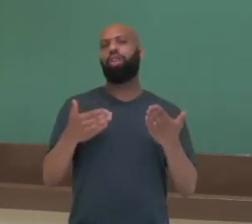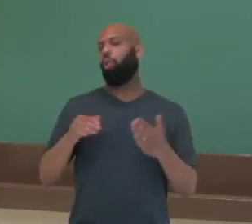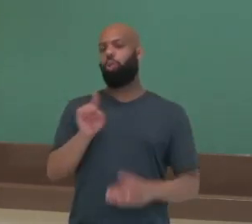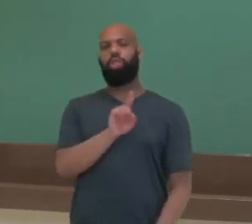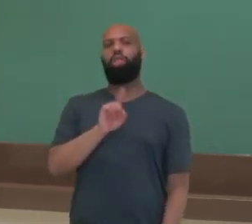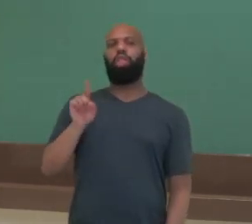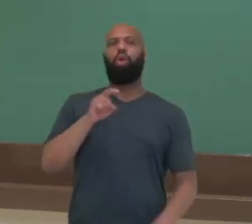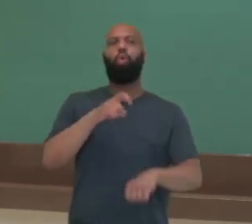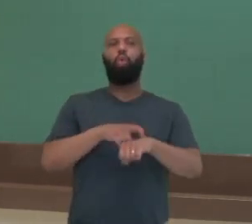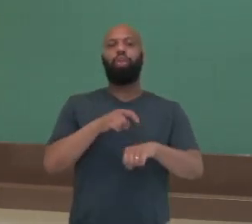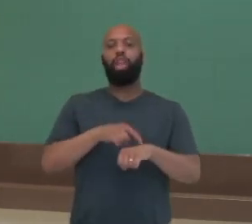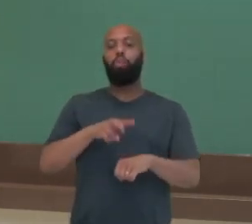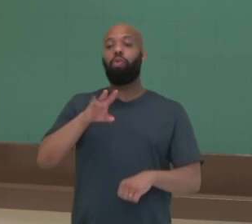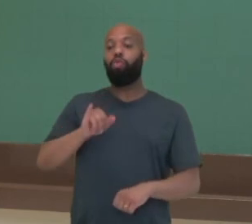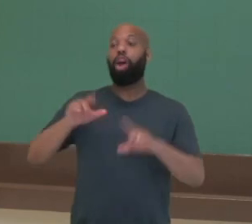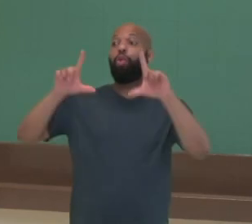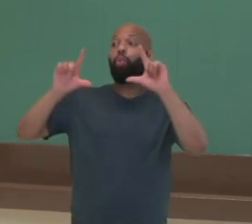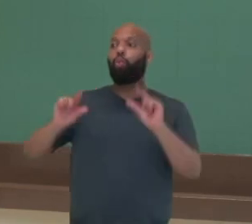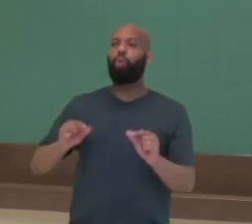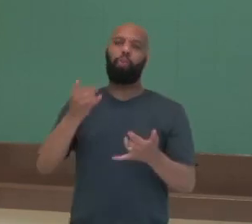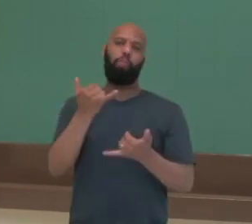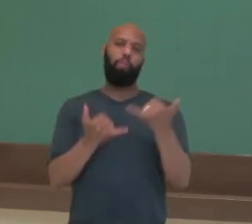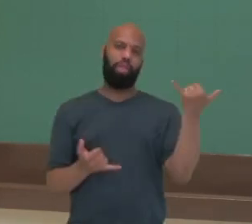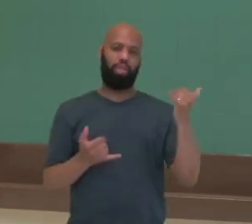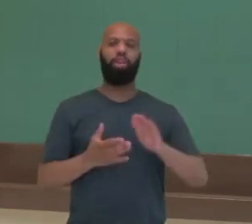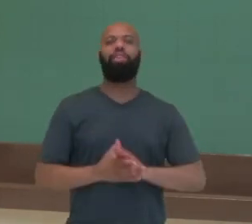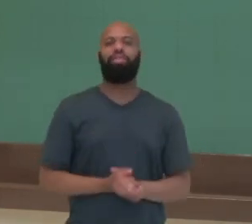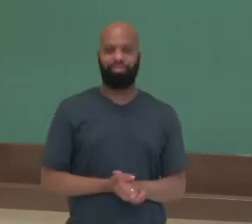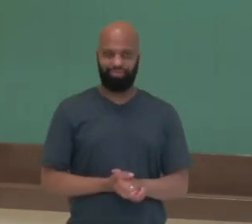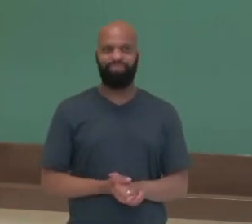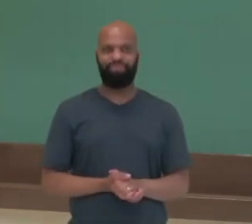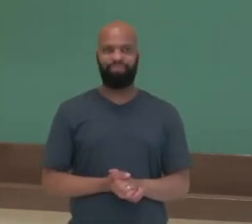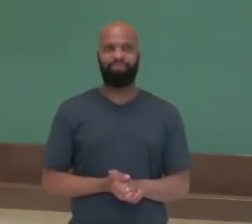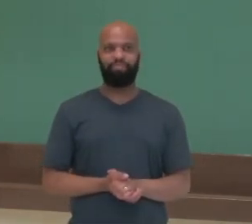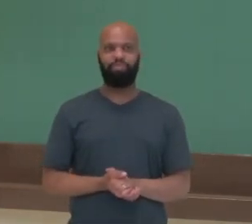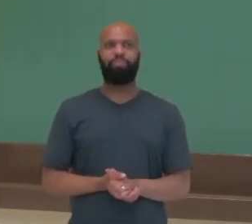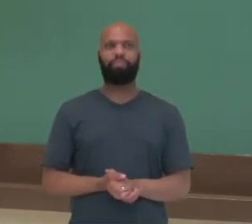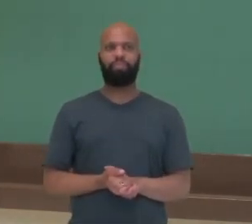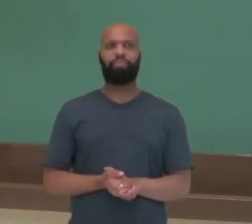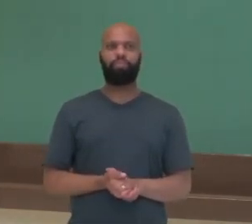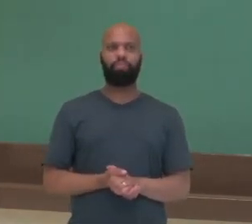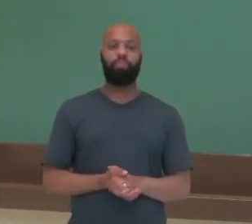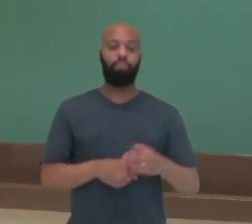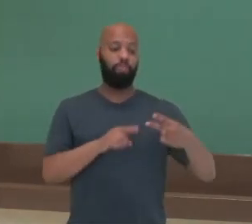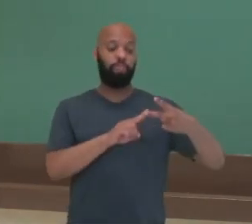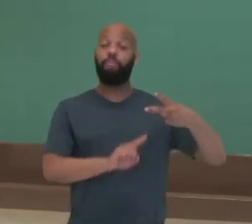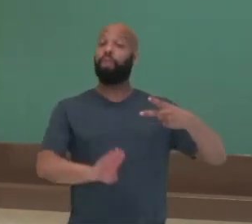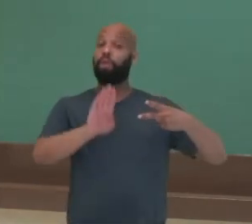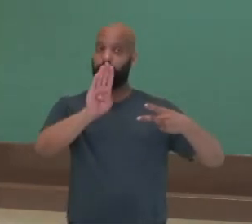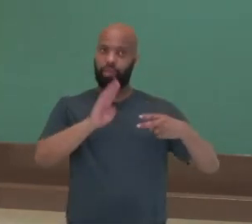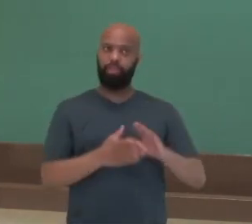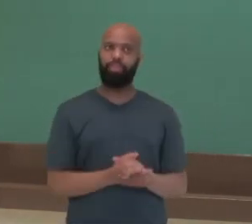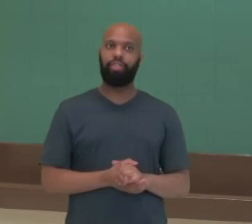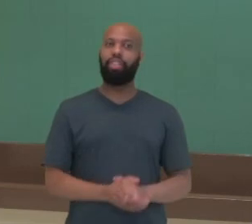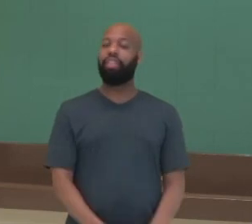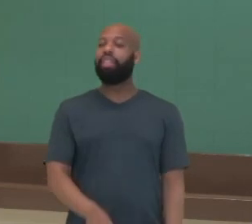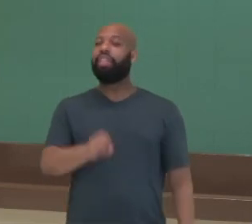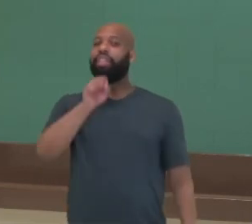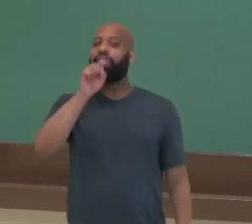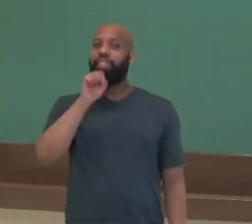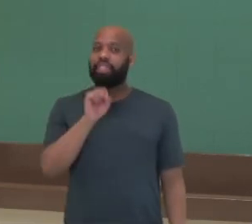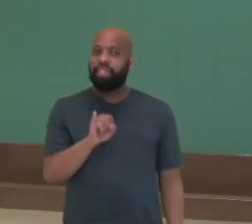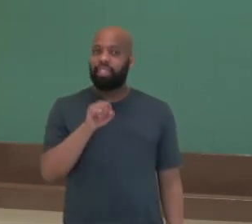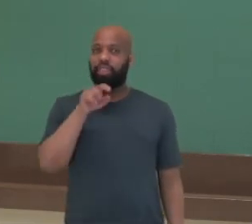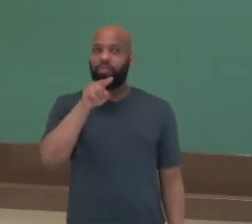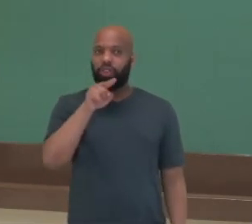tempo, ele reduzirá pela metade, ok? Na letra B. Ao reduzir a